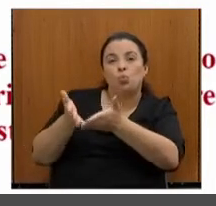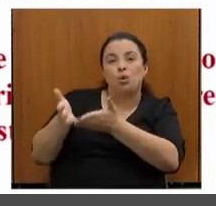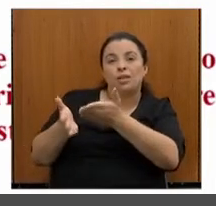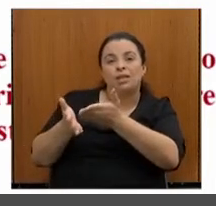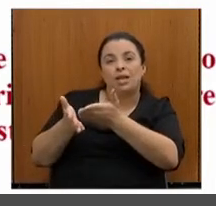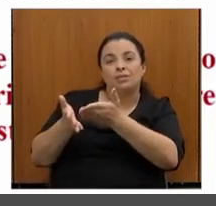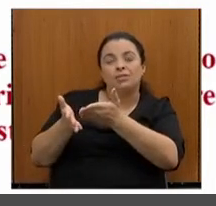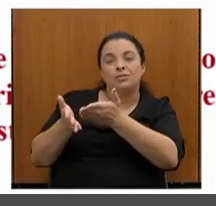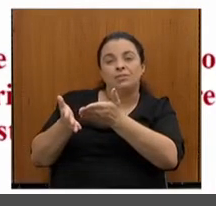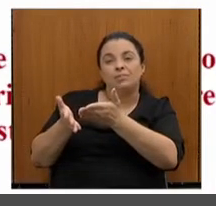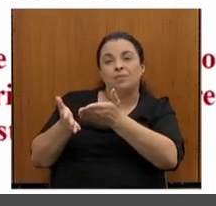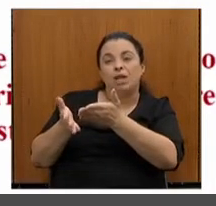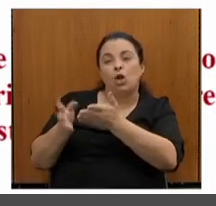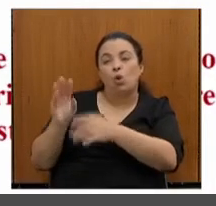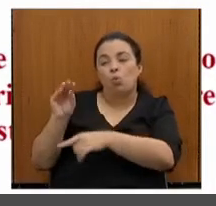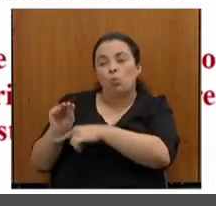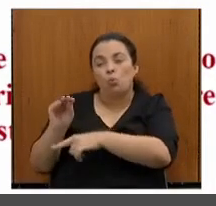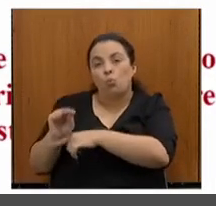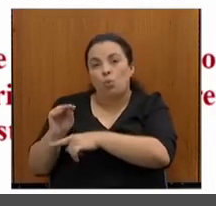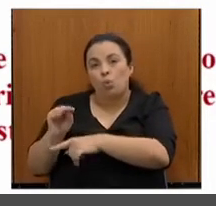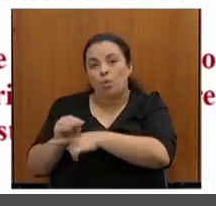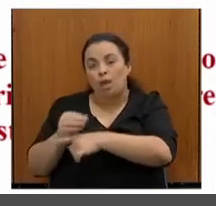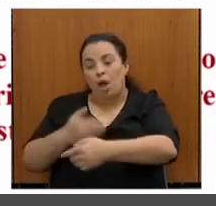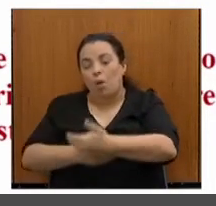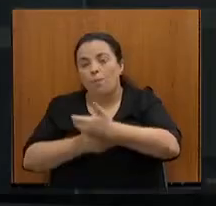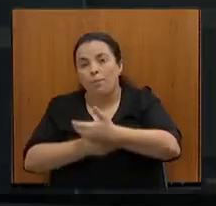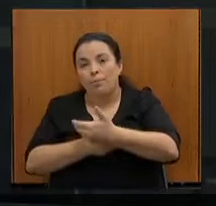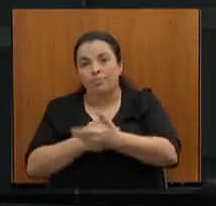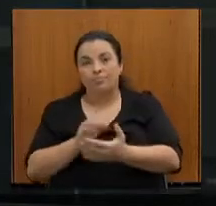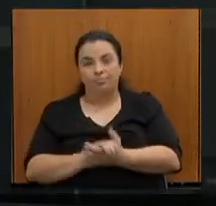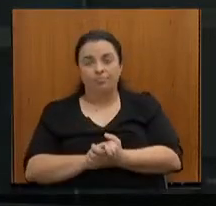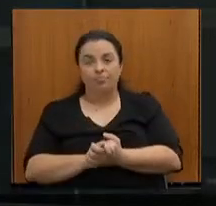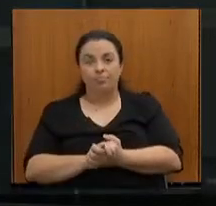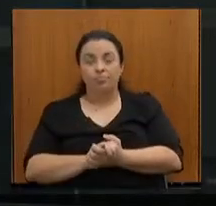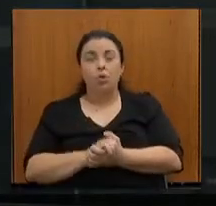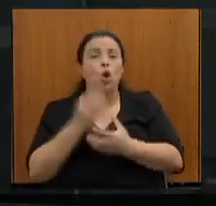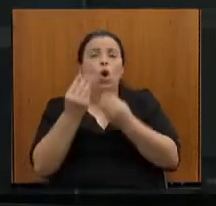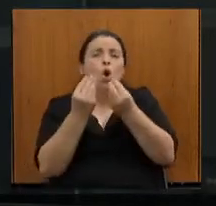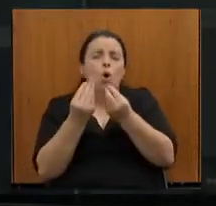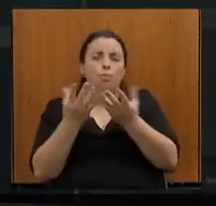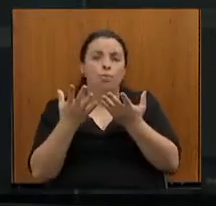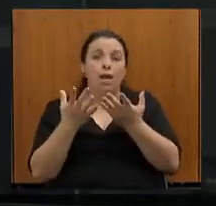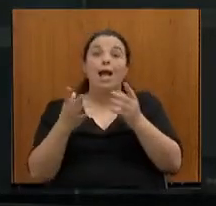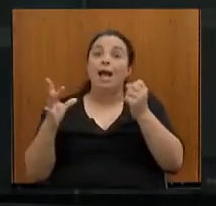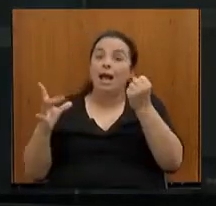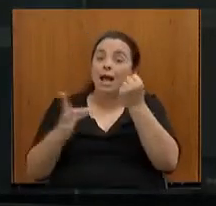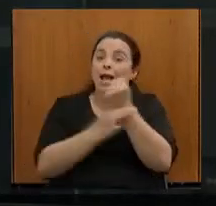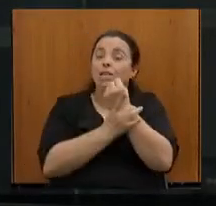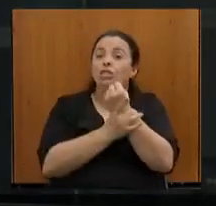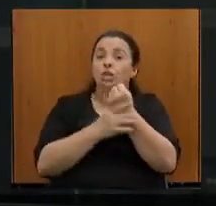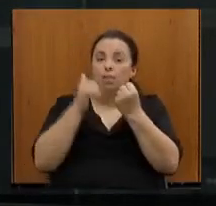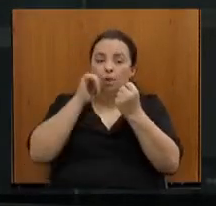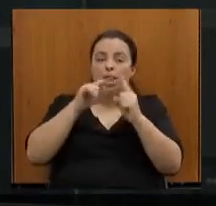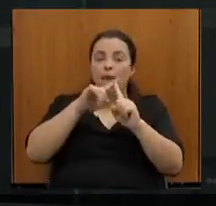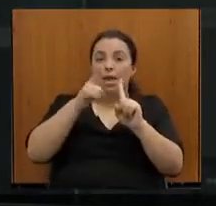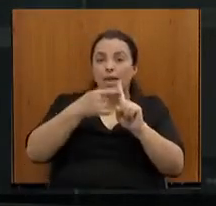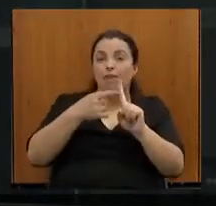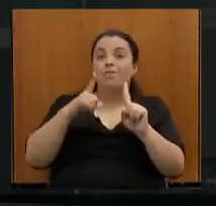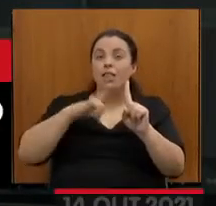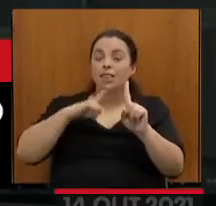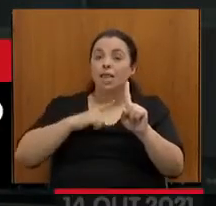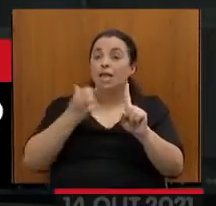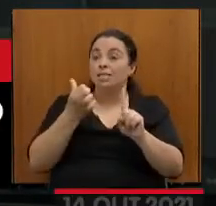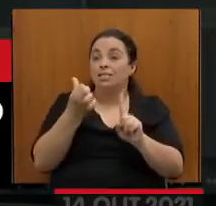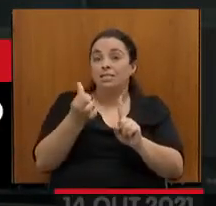quê? Que cada gestante tenha 6 consultas de pré-natal, sendo a primeira até a 20ª semana